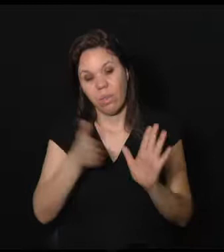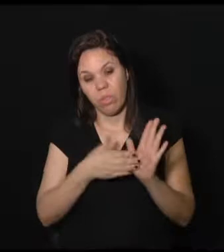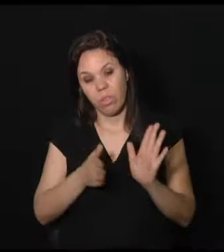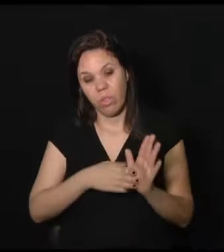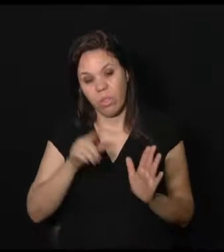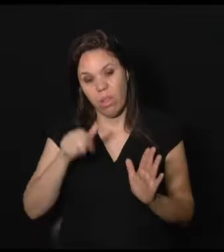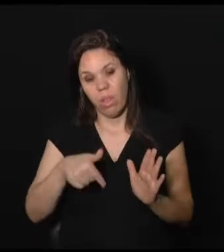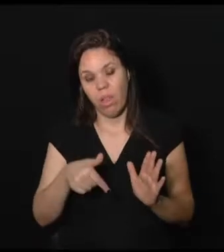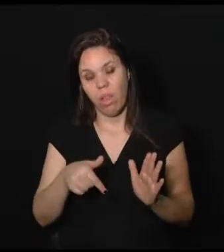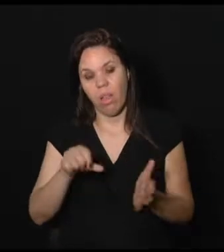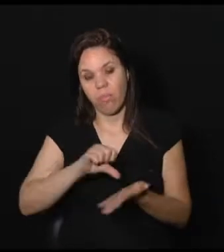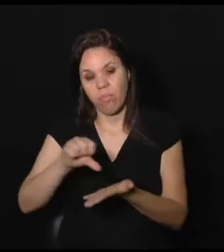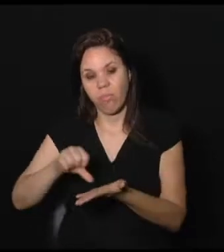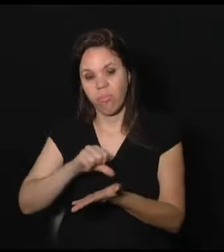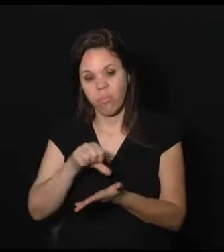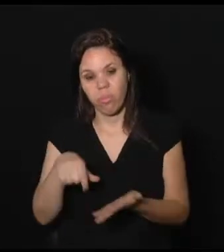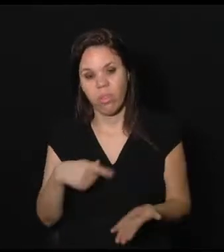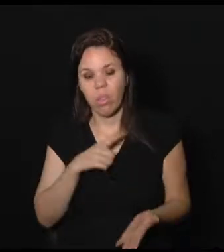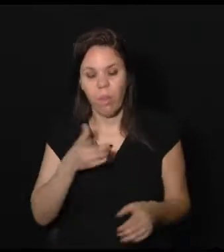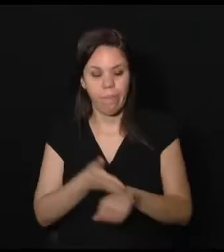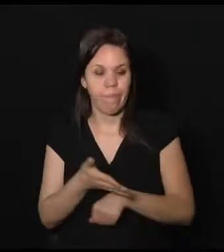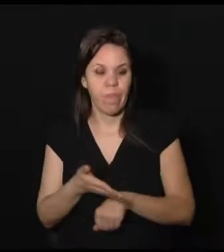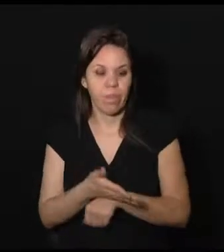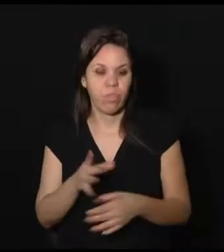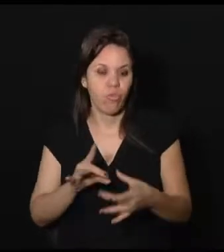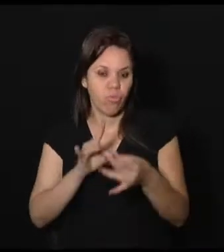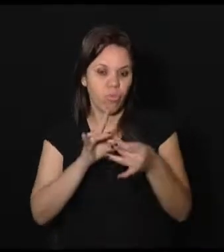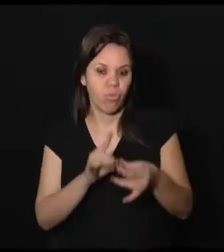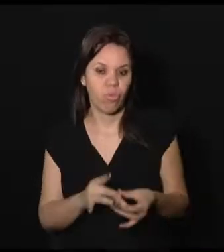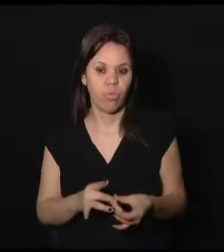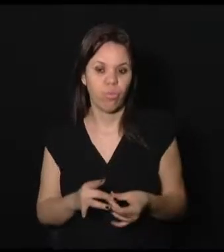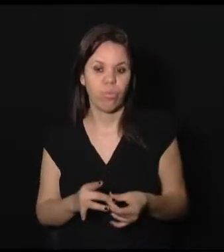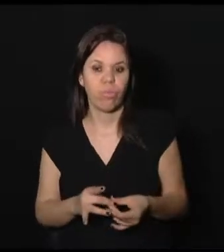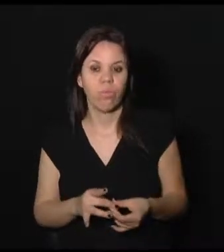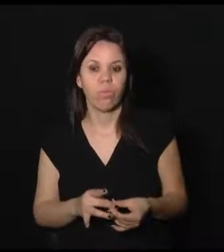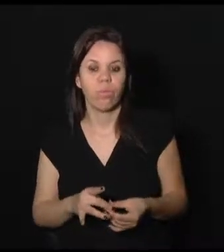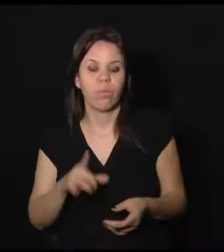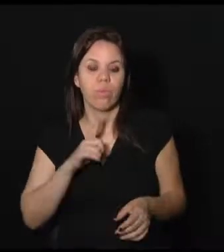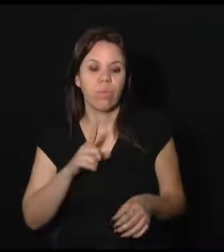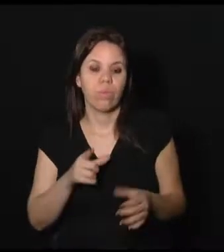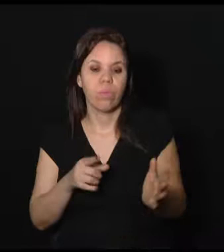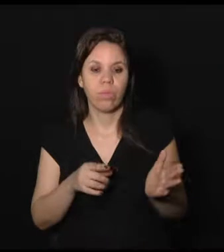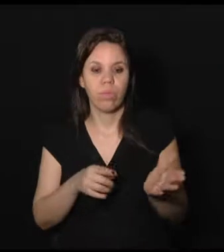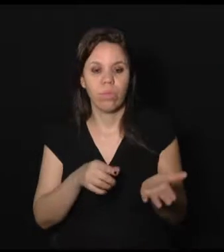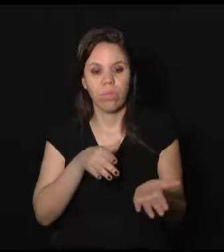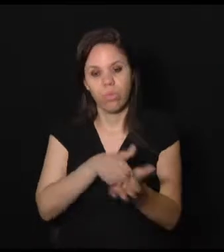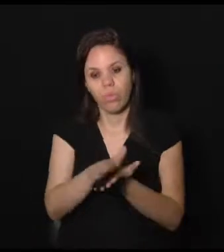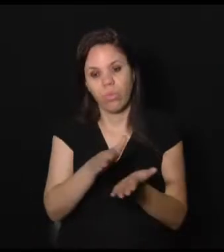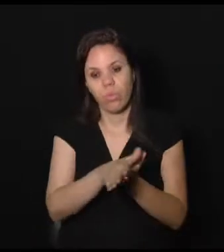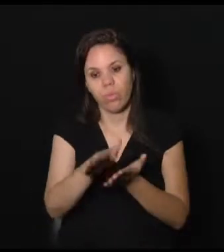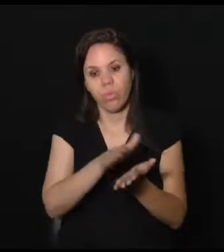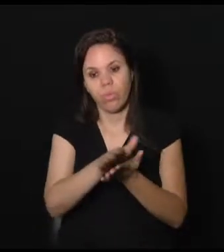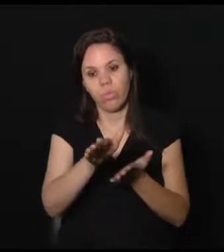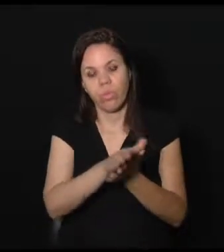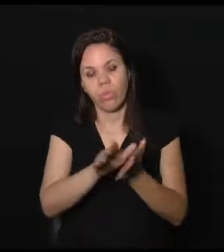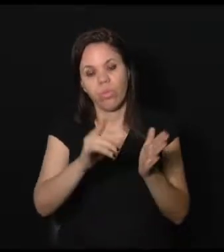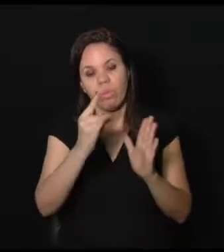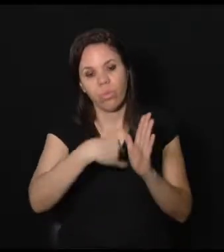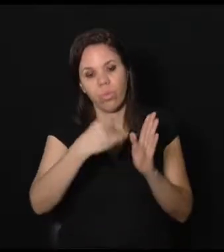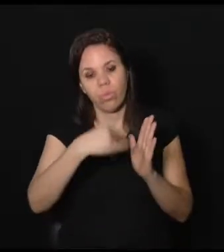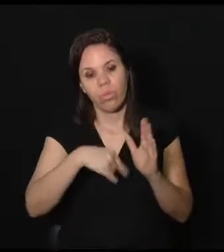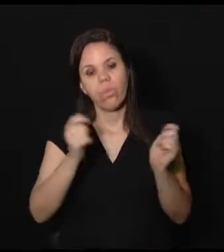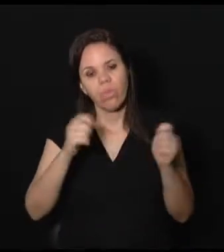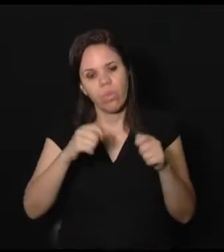municipal, essa participação. Né? Então, seria com cuidado aí na emissão desse documento, a possibilidade de criar